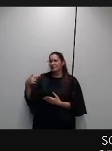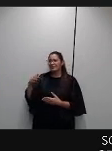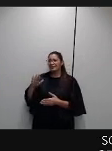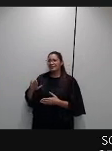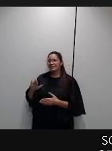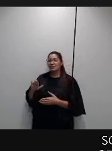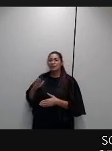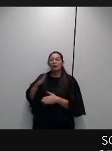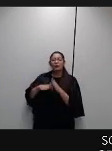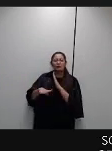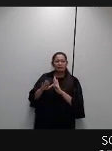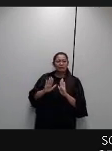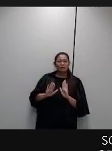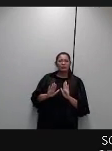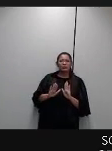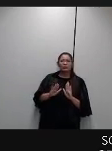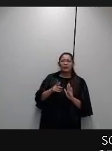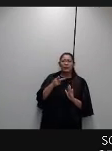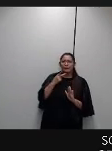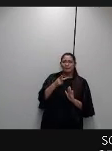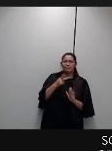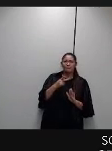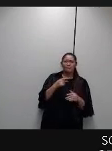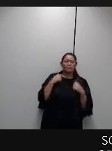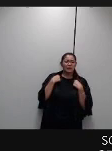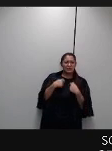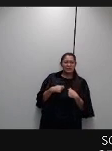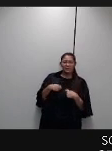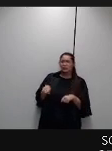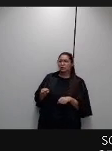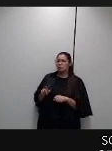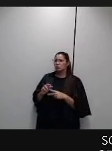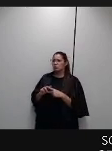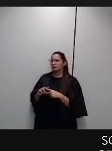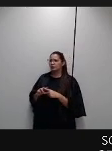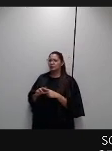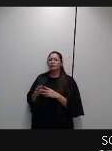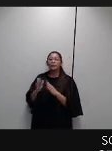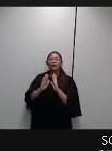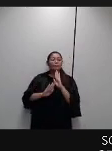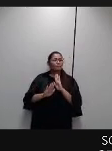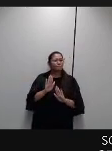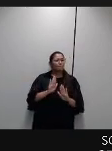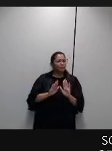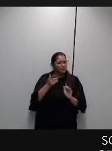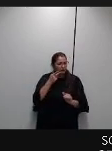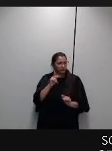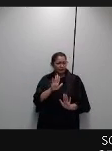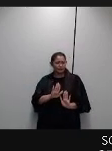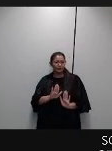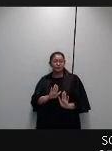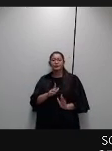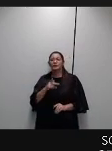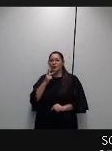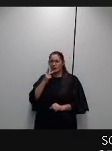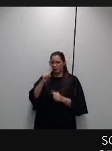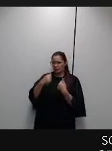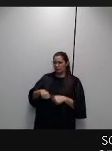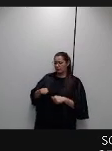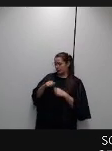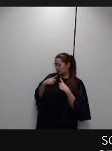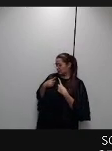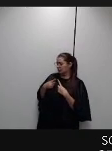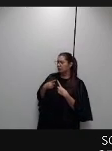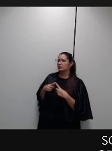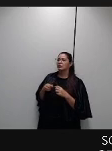permita sugestão é Ah pois Ah pois vá cuidar me permitam sugestão posso fazer